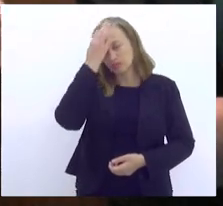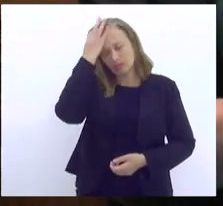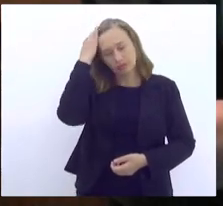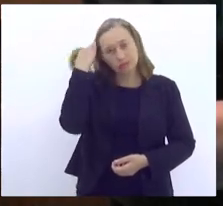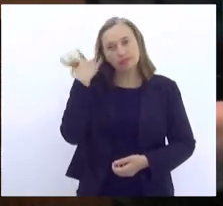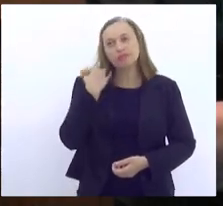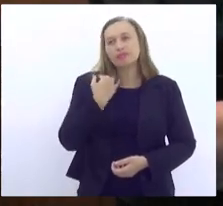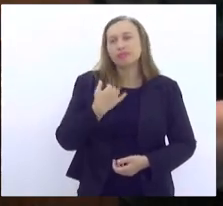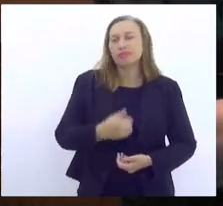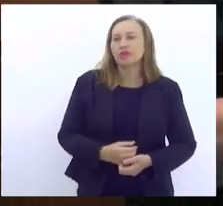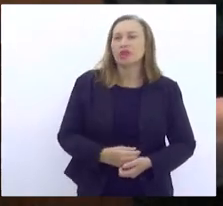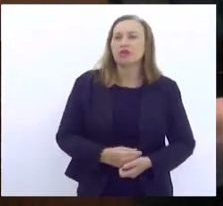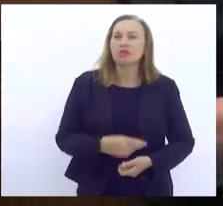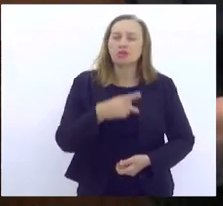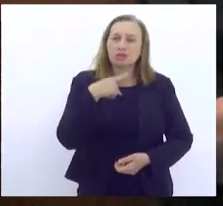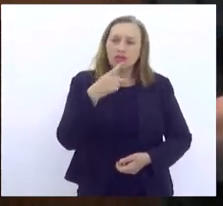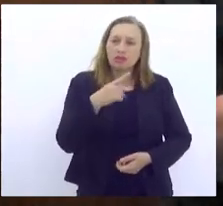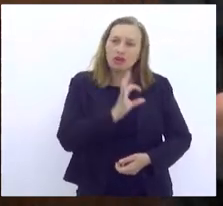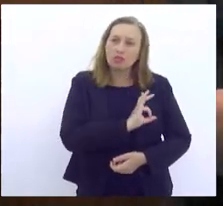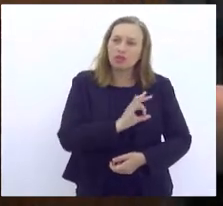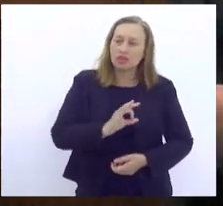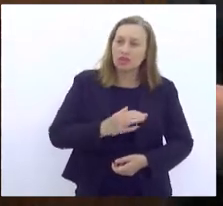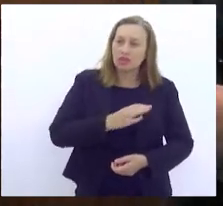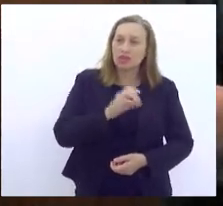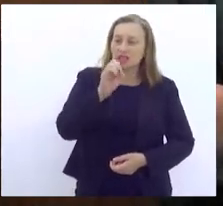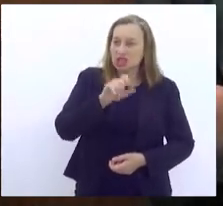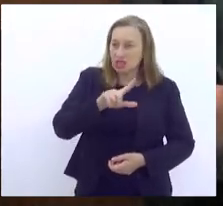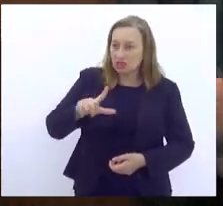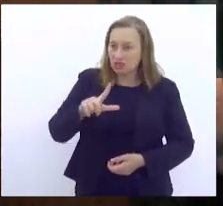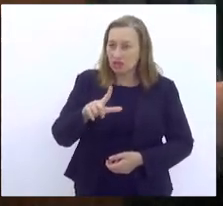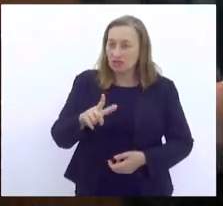há um descontentamento geral. Quando fala da Polícia Civil, presidente,